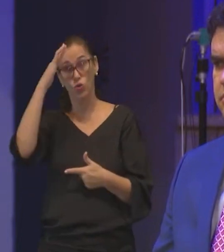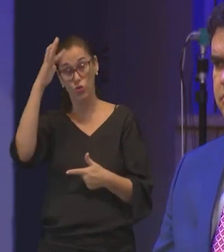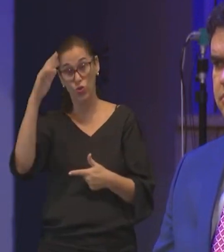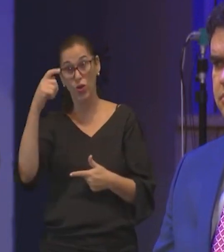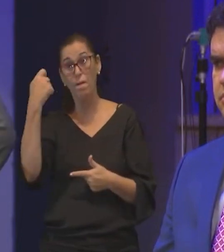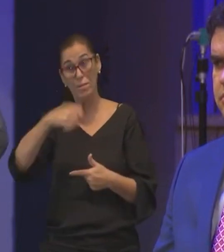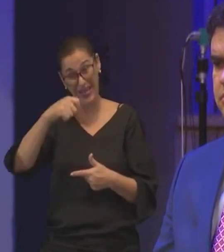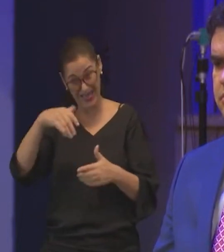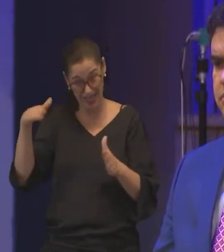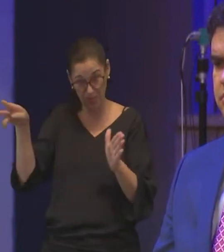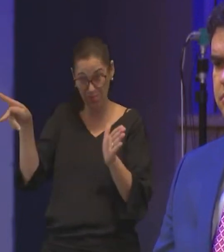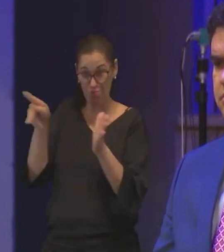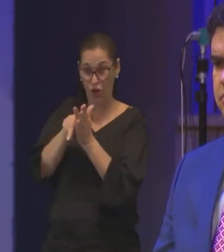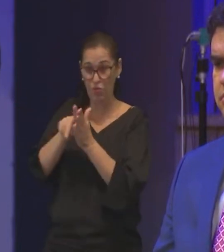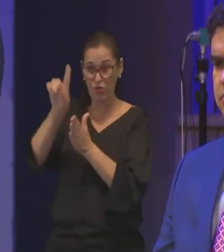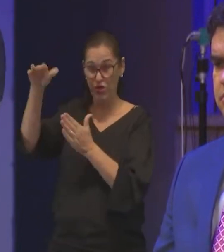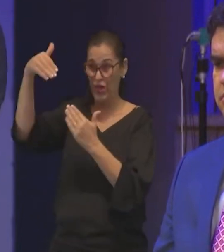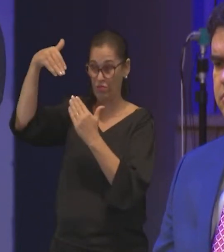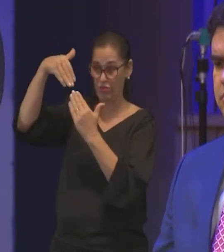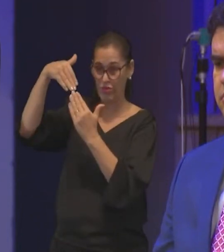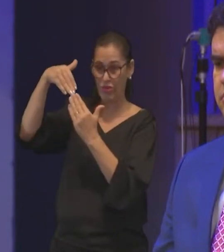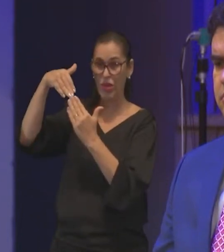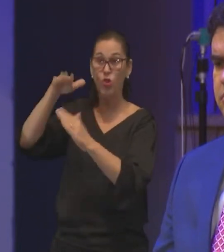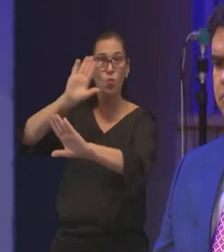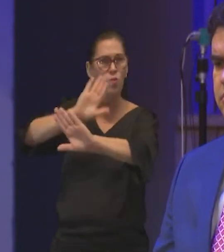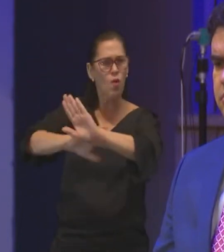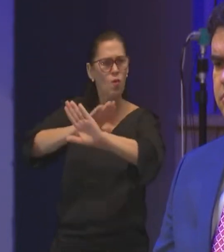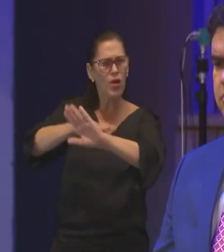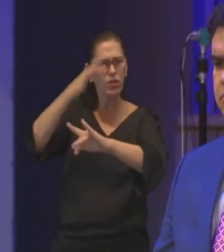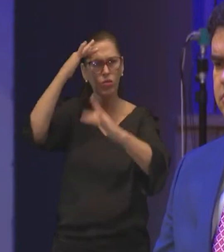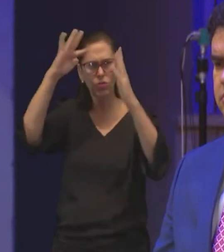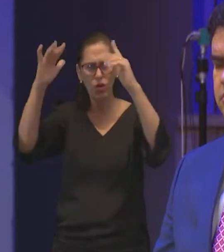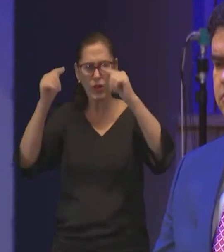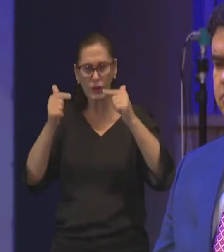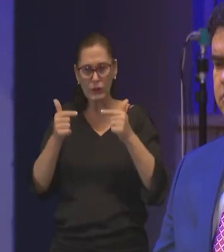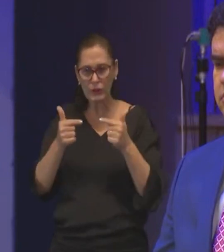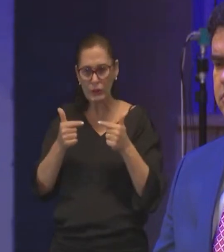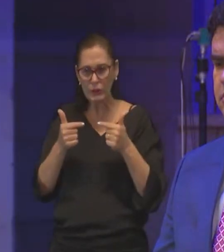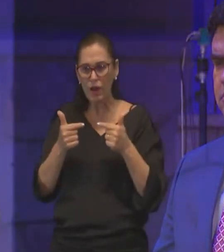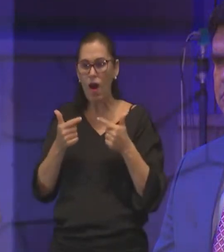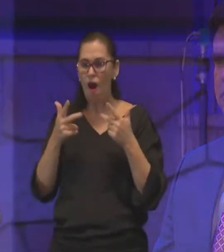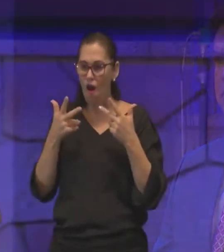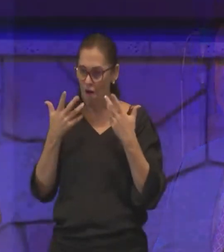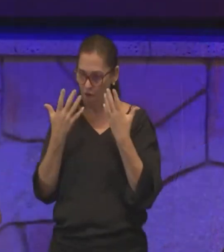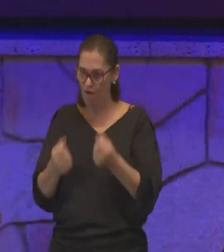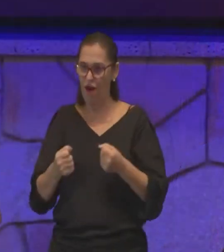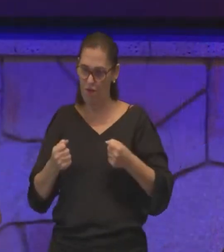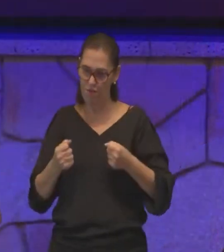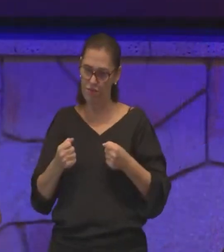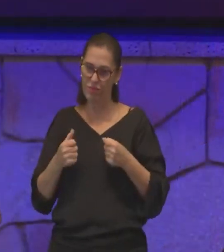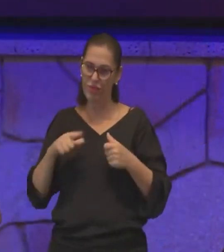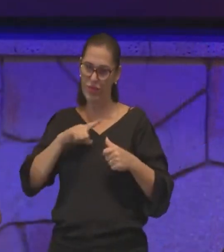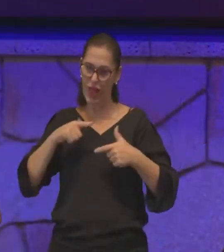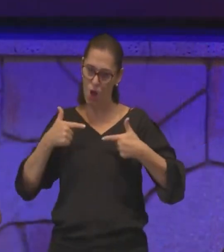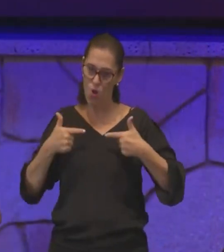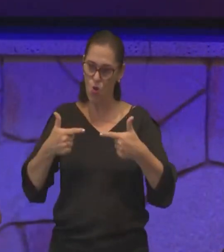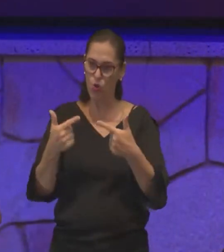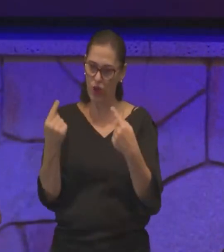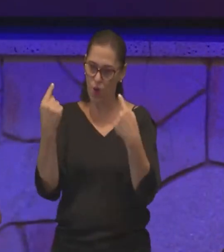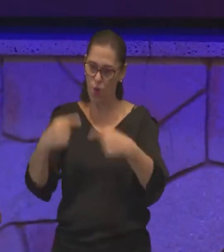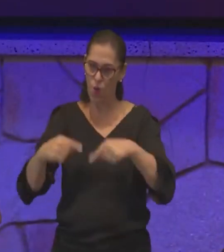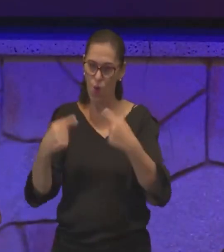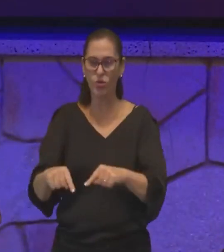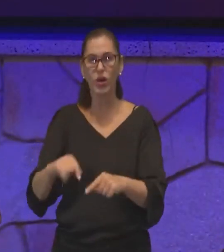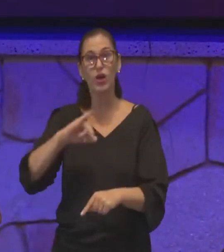de Deus, ao sonhá-los, nós iremos enfrentar adversidade. E José